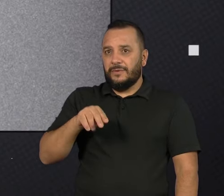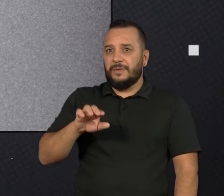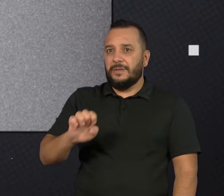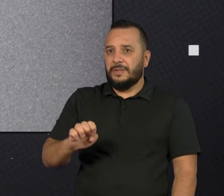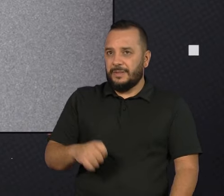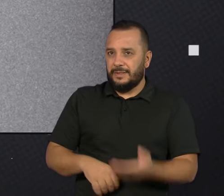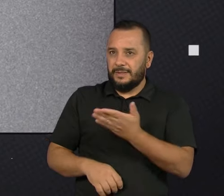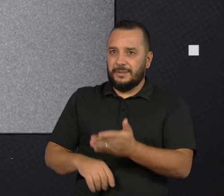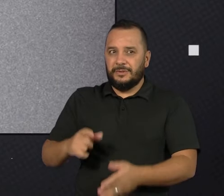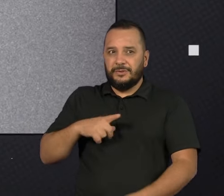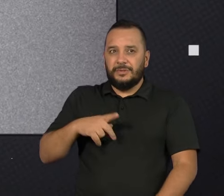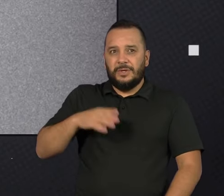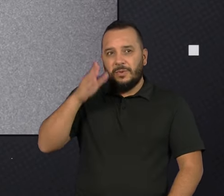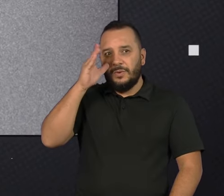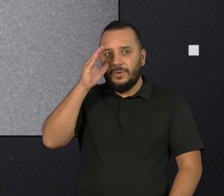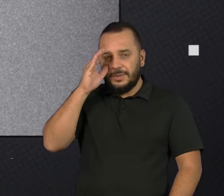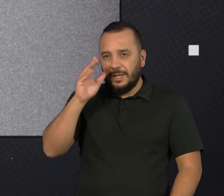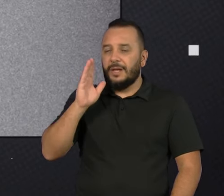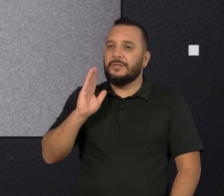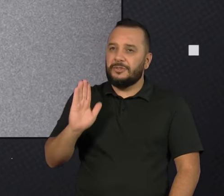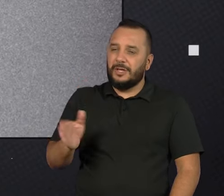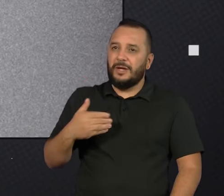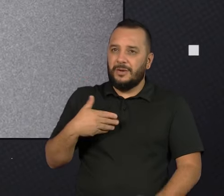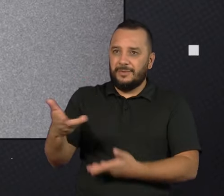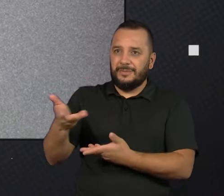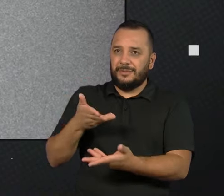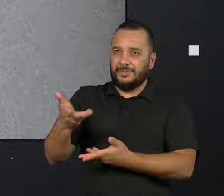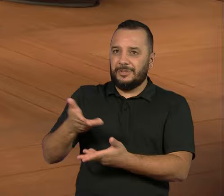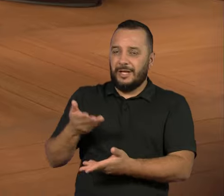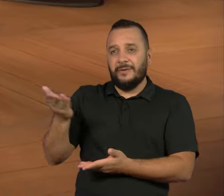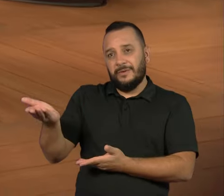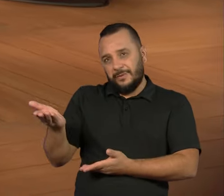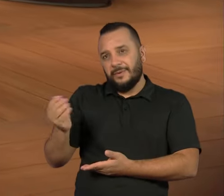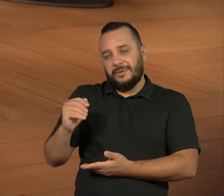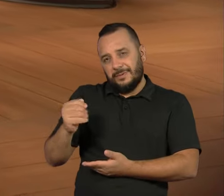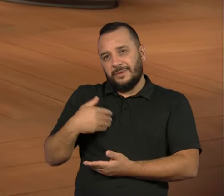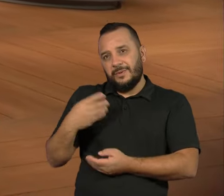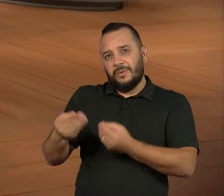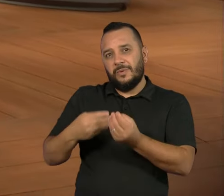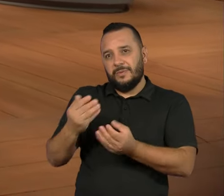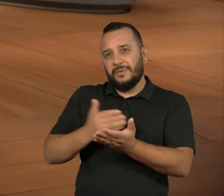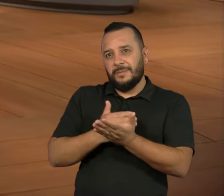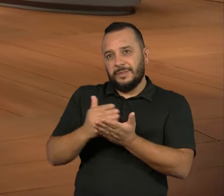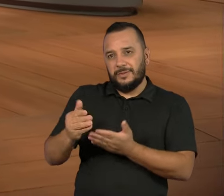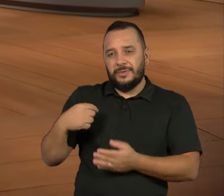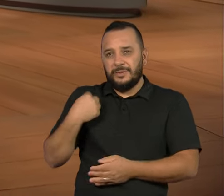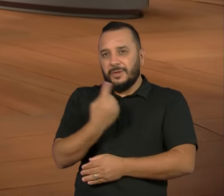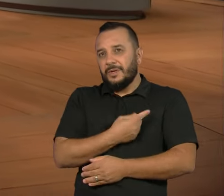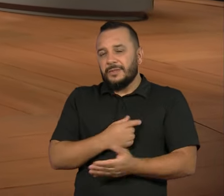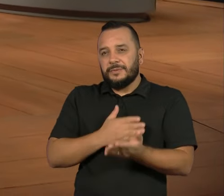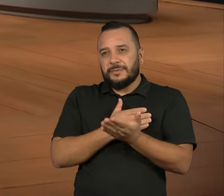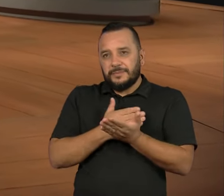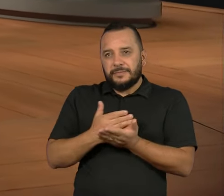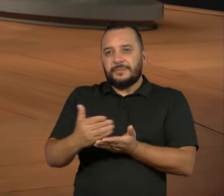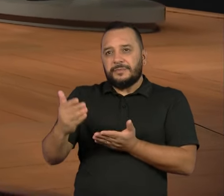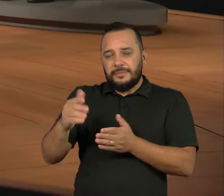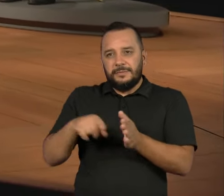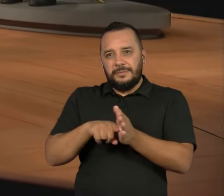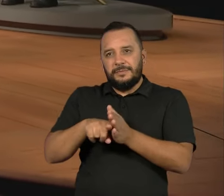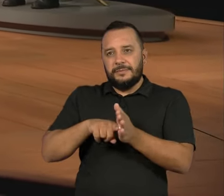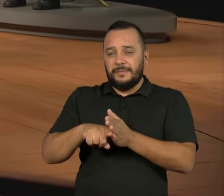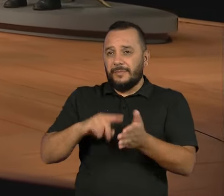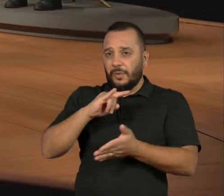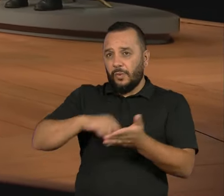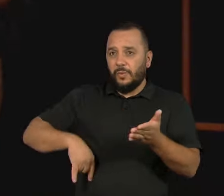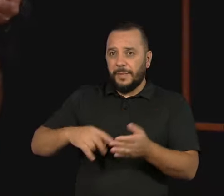tinha essa curiosidade que eu partilhava com ela, de ver como tudo isso começou. Então, começamos a pesquisar nos documentos da